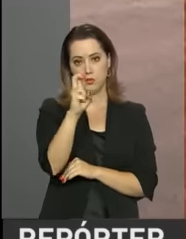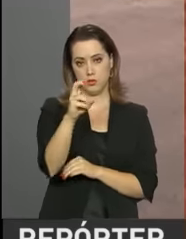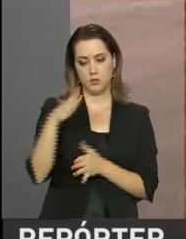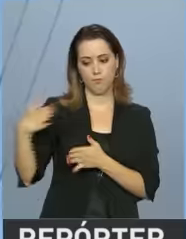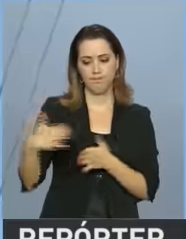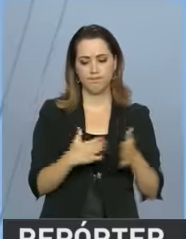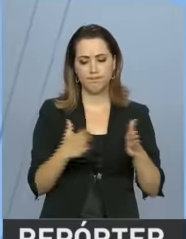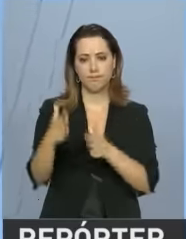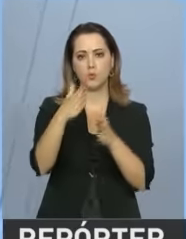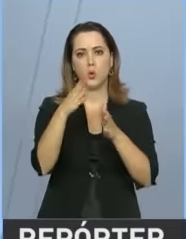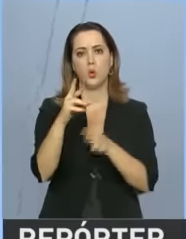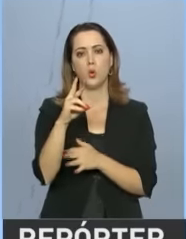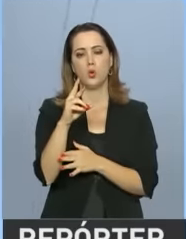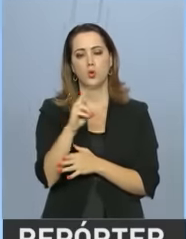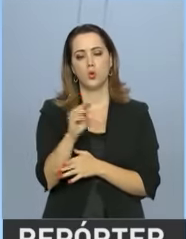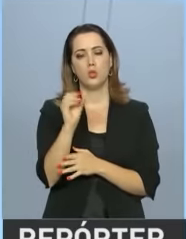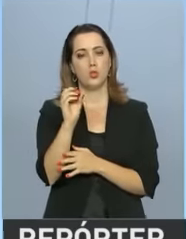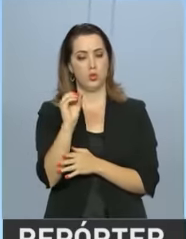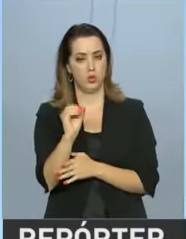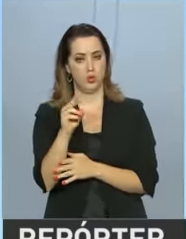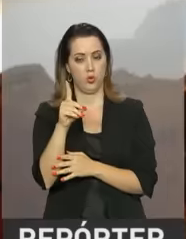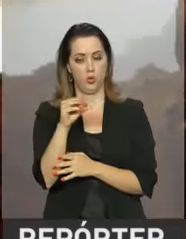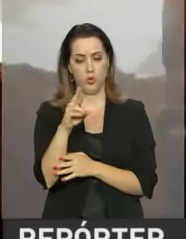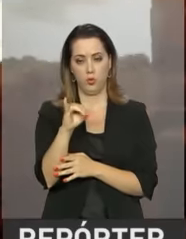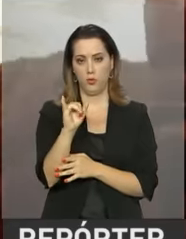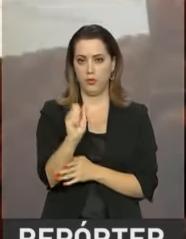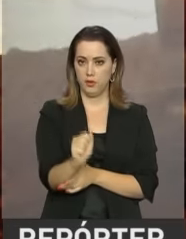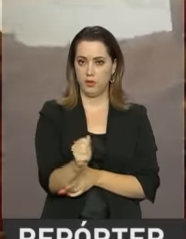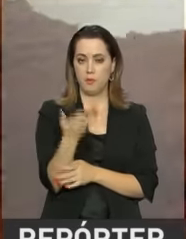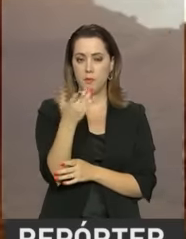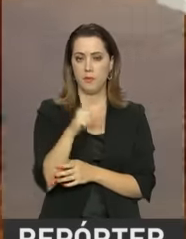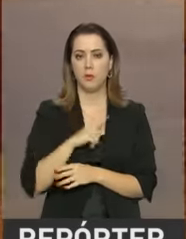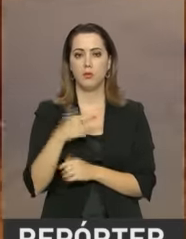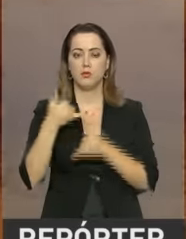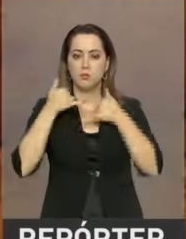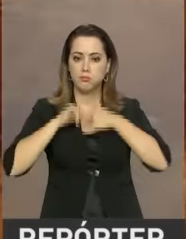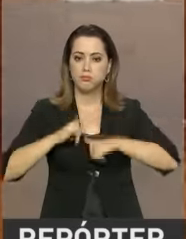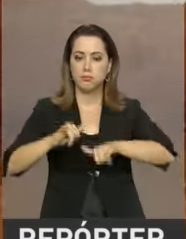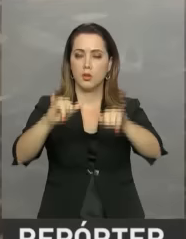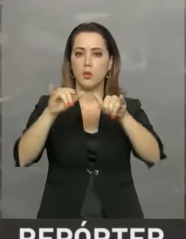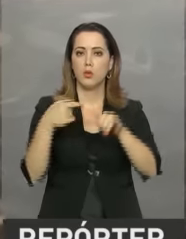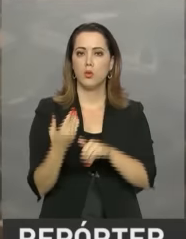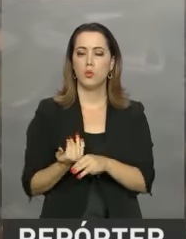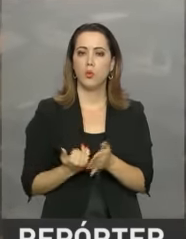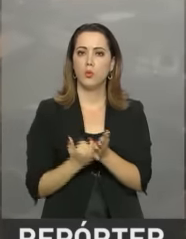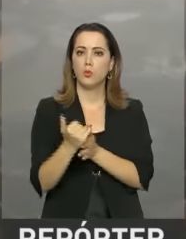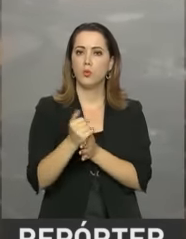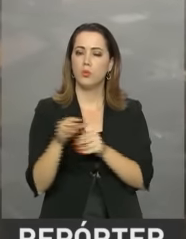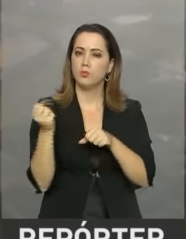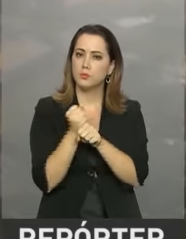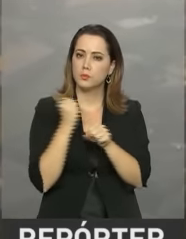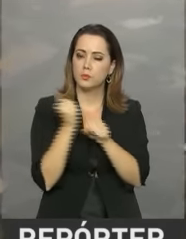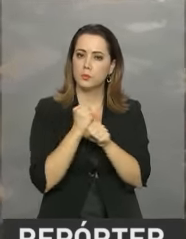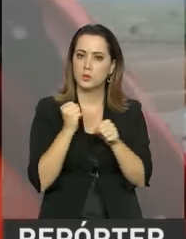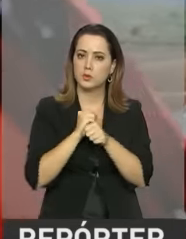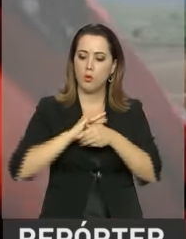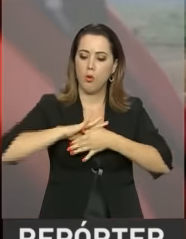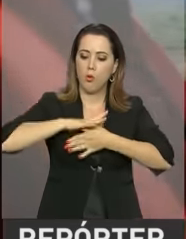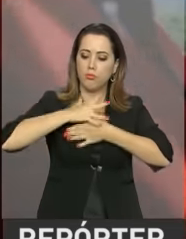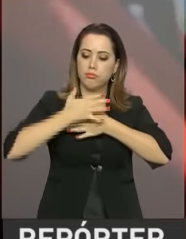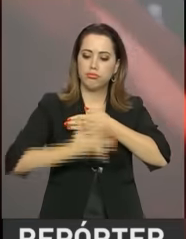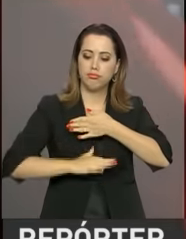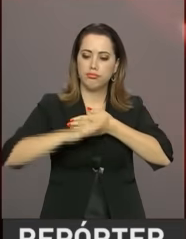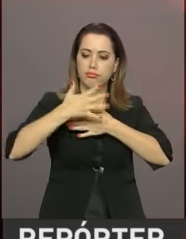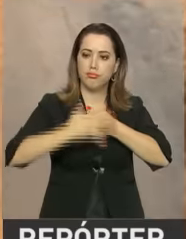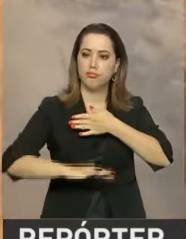rodovias no setor de infraestrutura energética o governo destaca o início da operação da usina hidrelétrica de Belo Monte foram